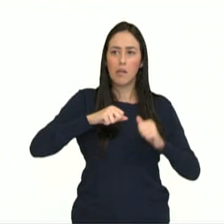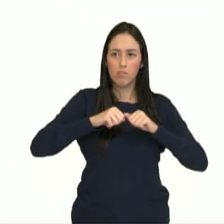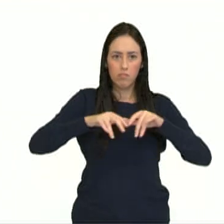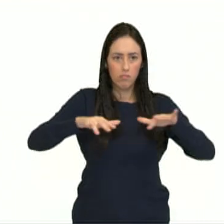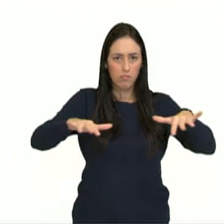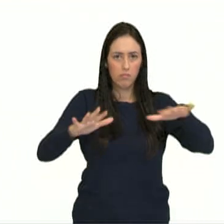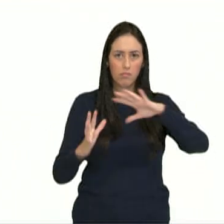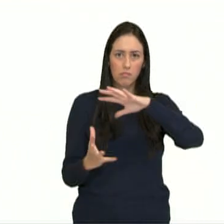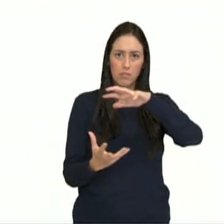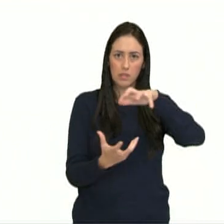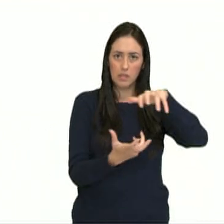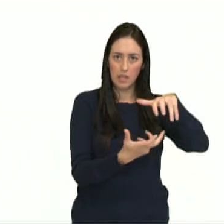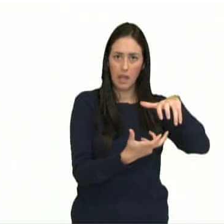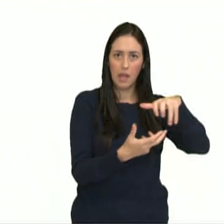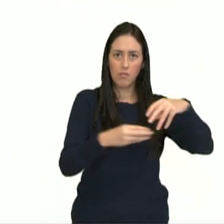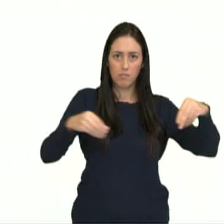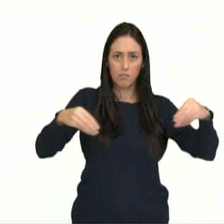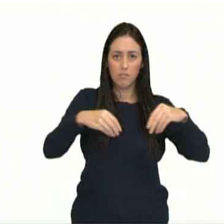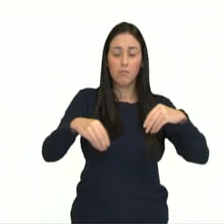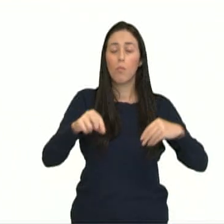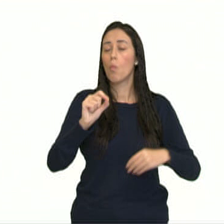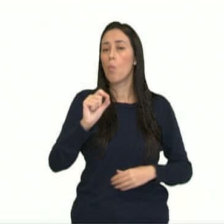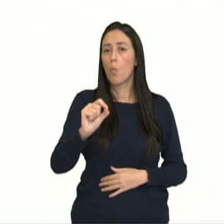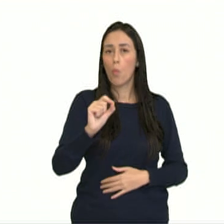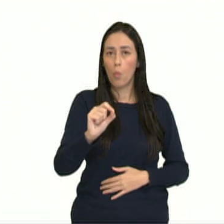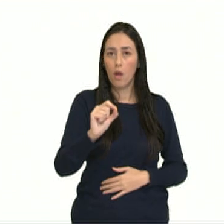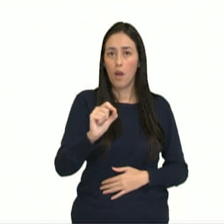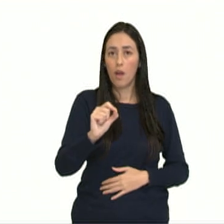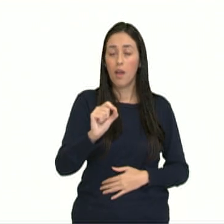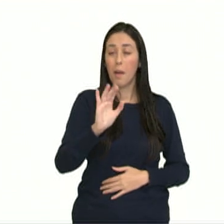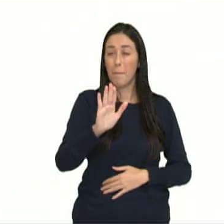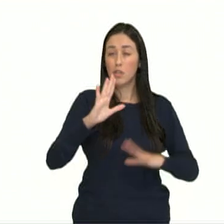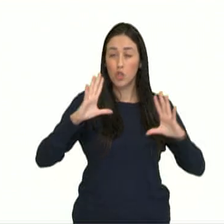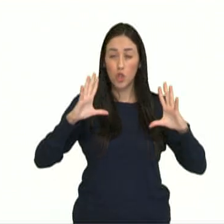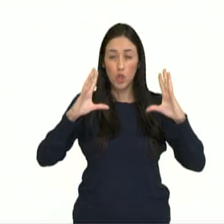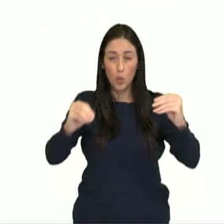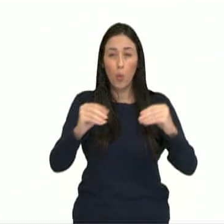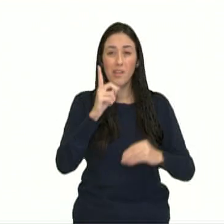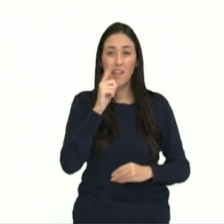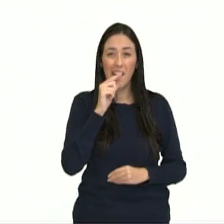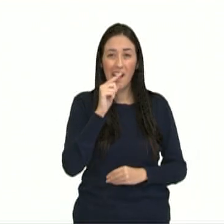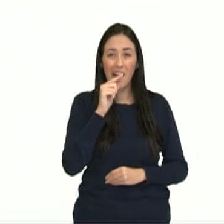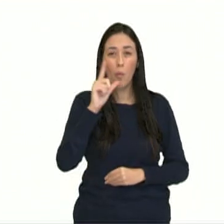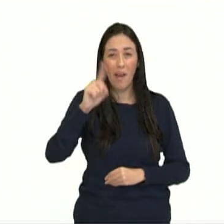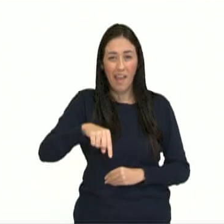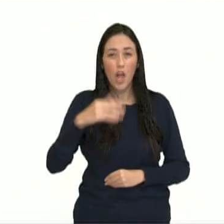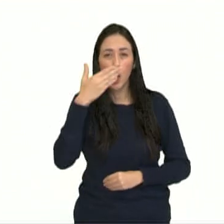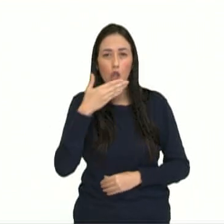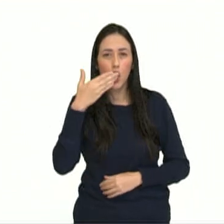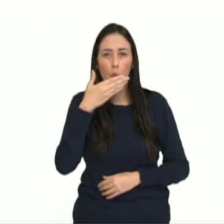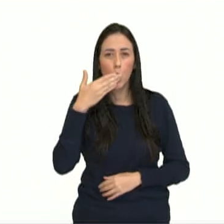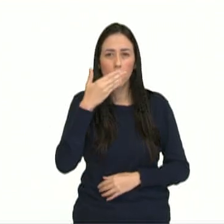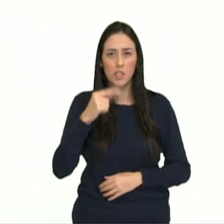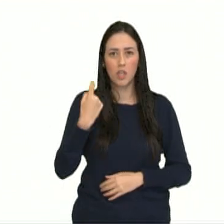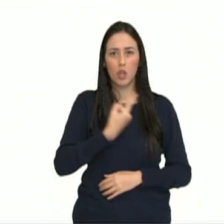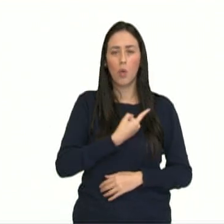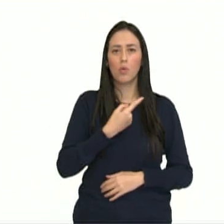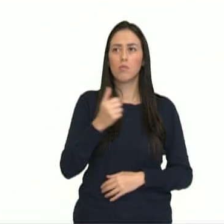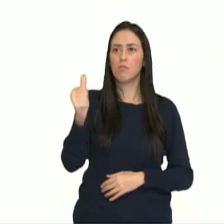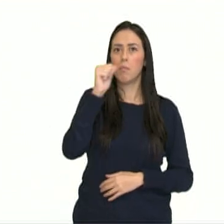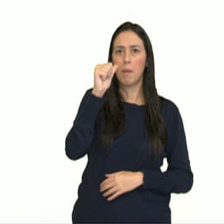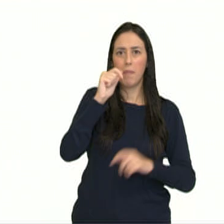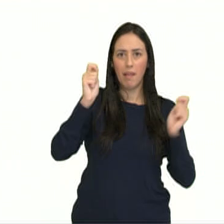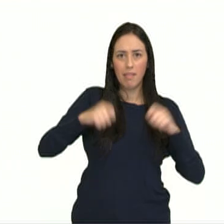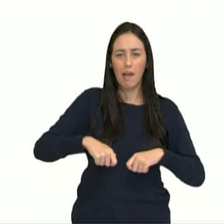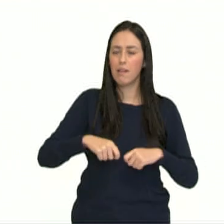pela superfície do nosso planeta, mas que nem toda a água que encontra-se disponível é água doce, é água disponível para o nosso